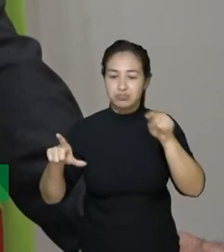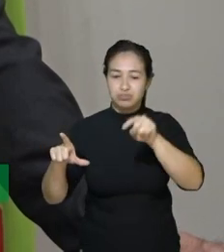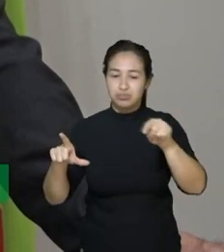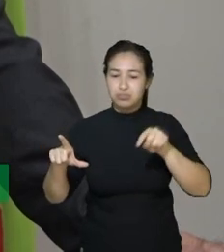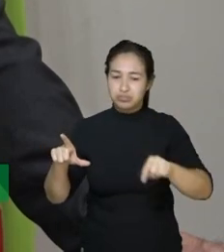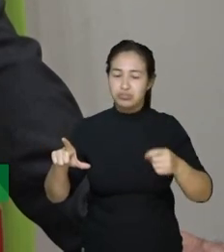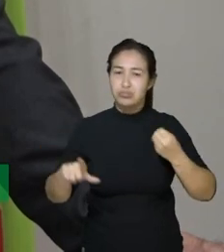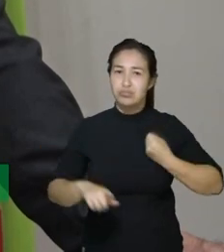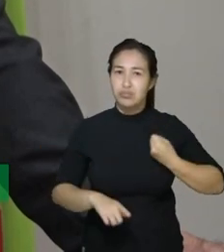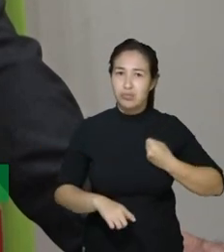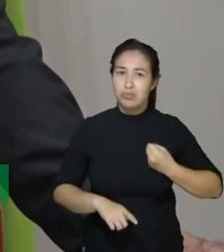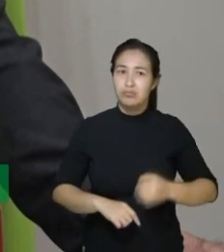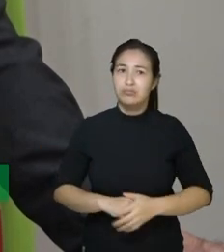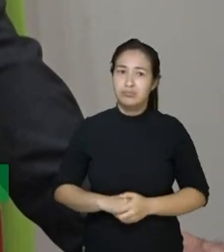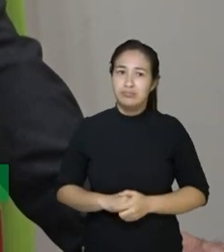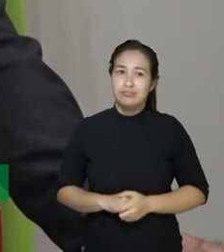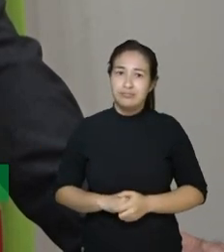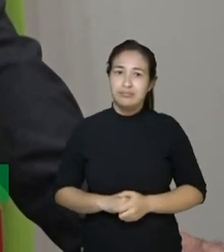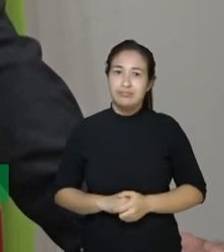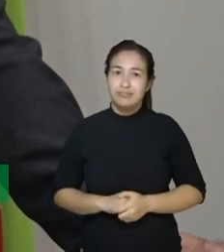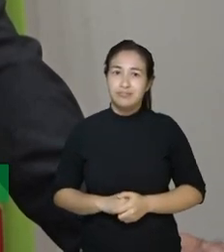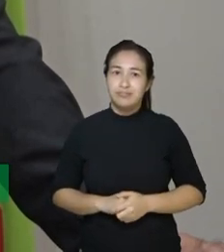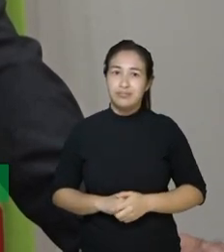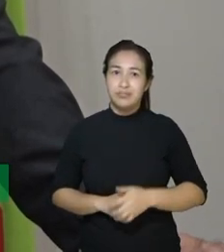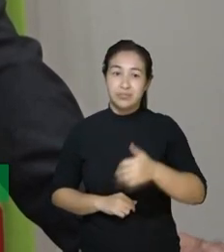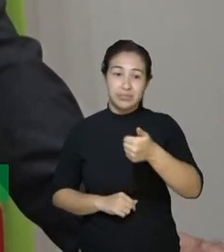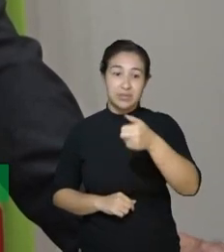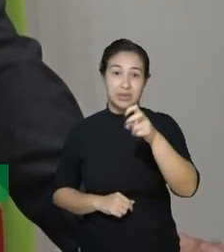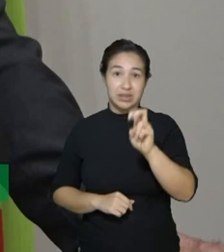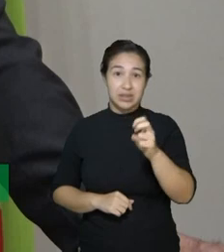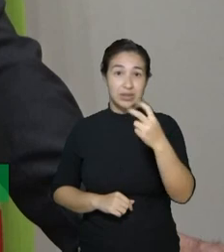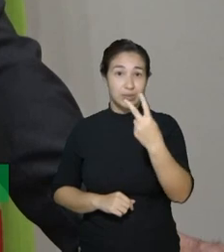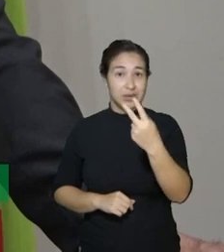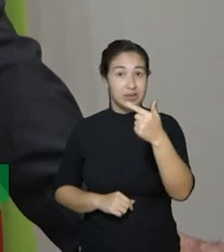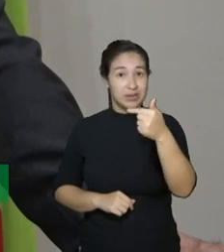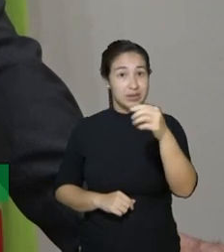aqui, sobre o 15.270,